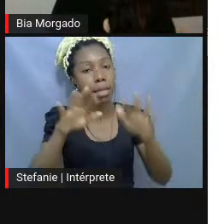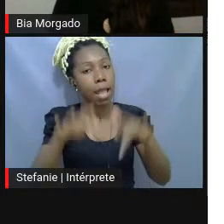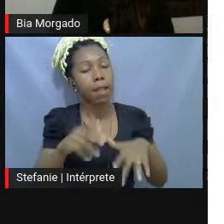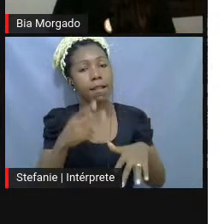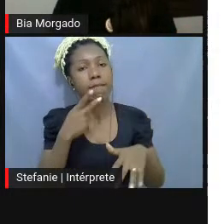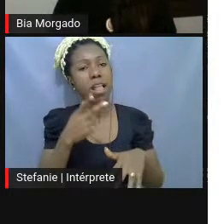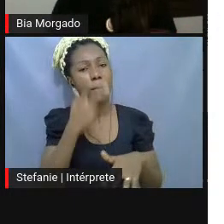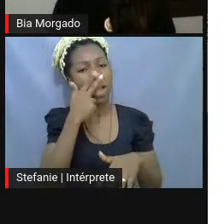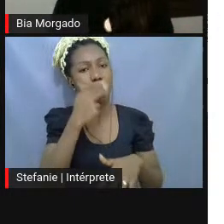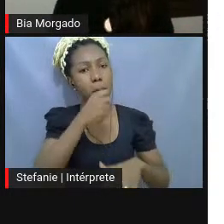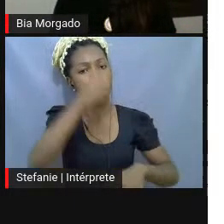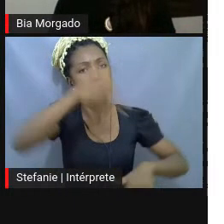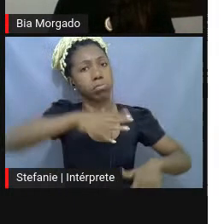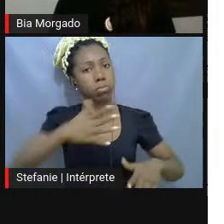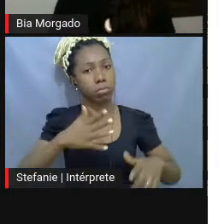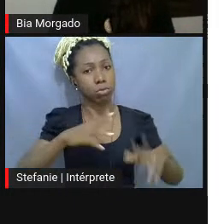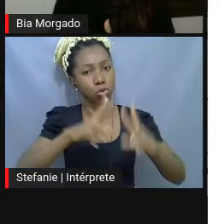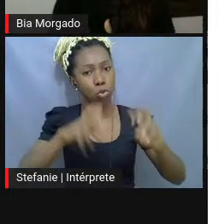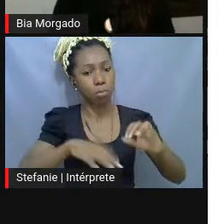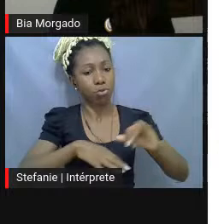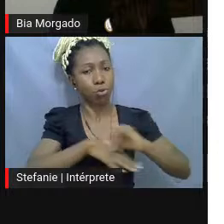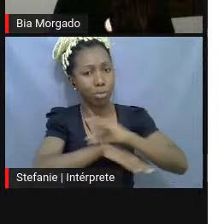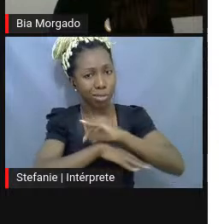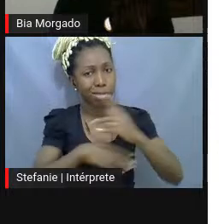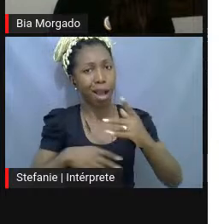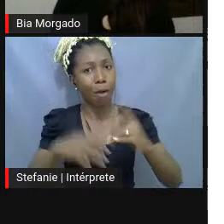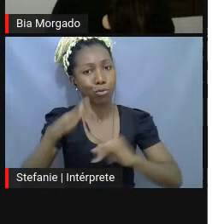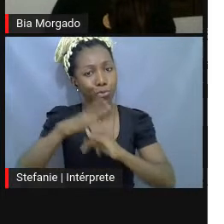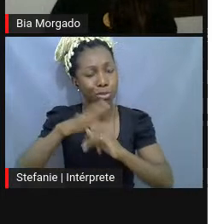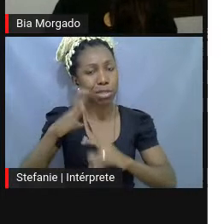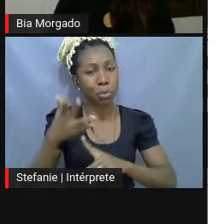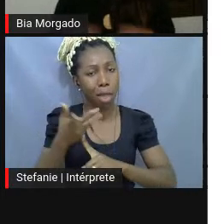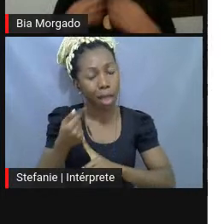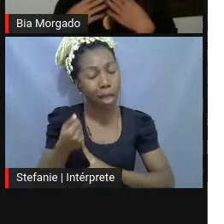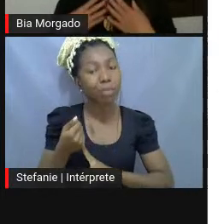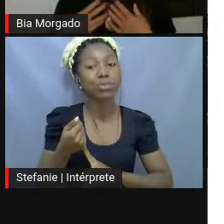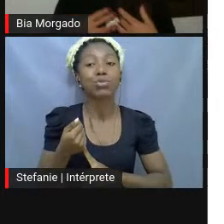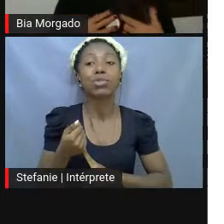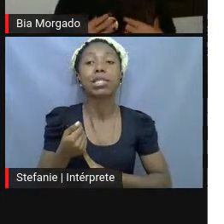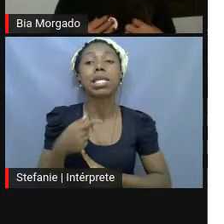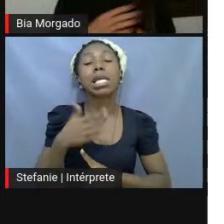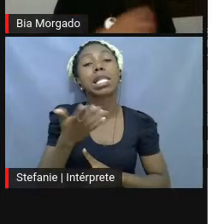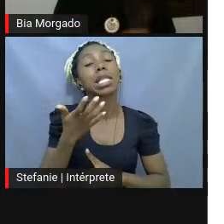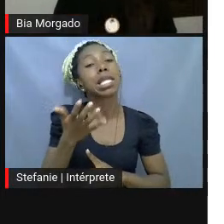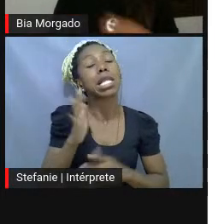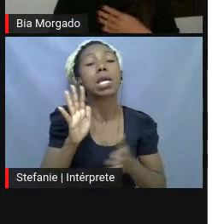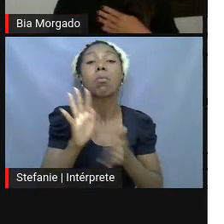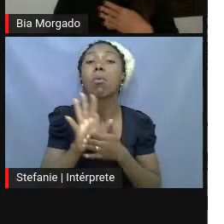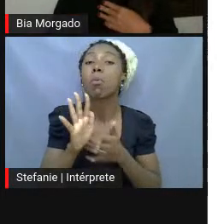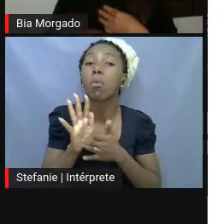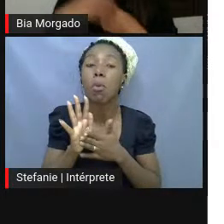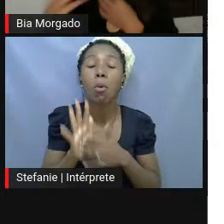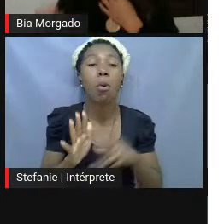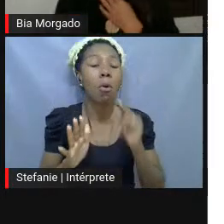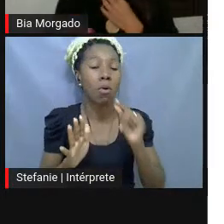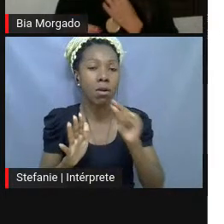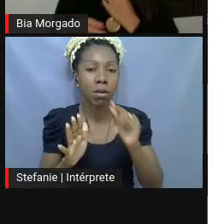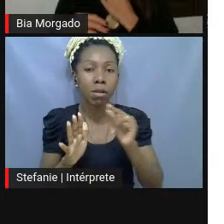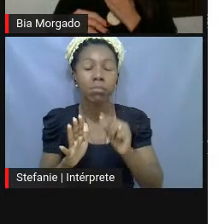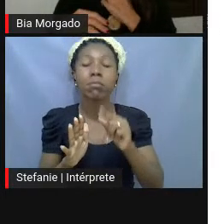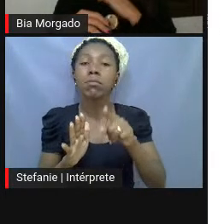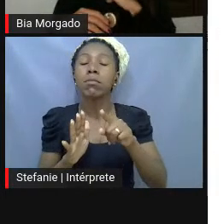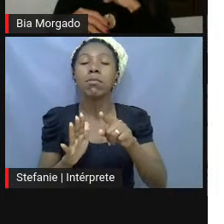rispidez sobre exposições, sobre instituições de arte, o que ele estava fazendo muito mais do que querer uma abolição desses